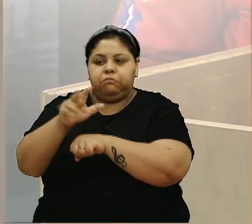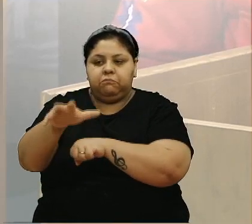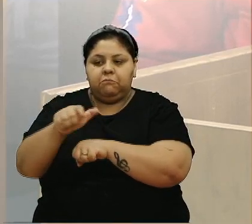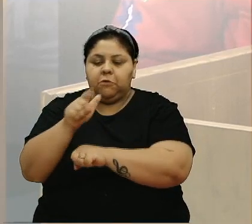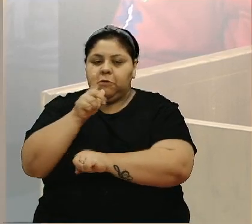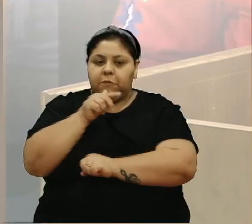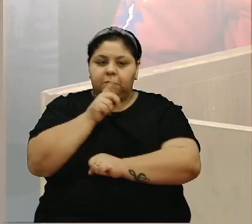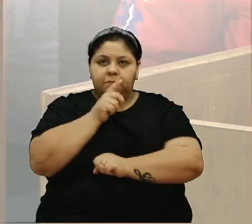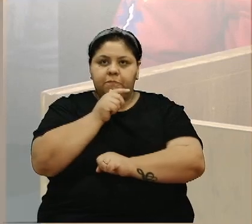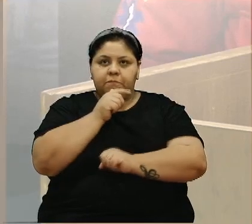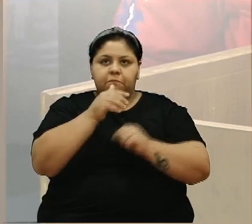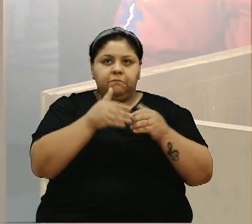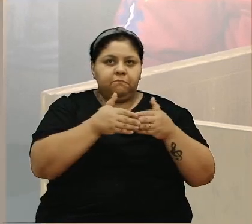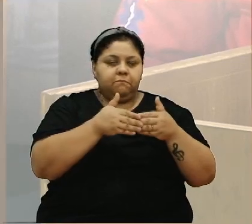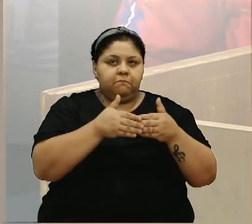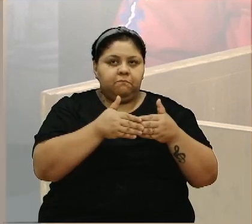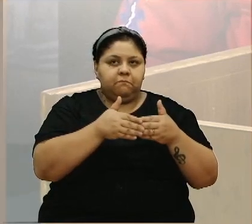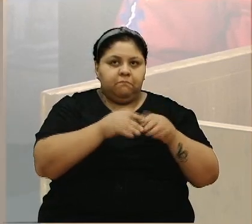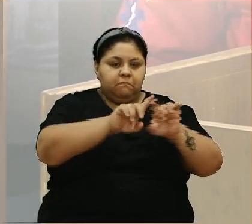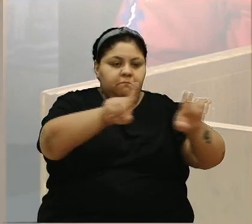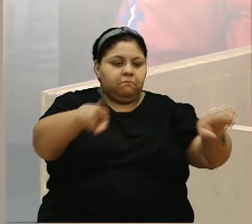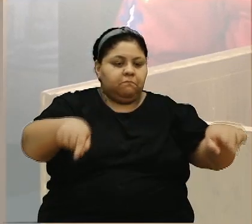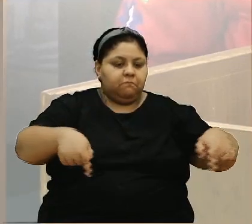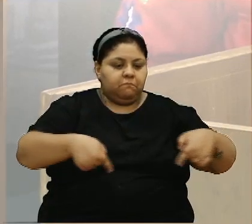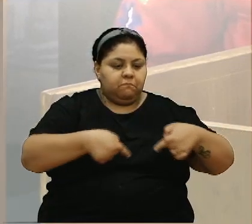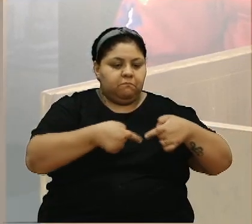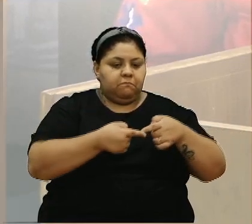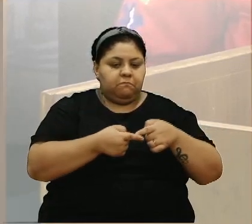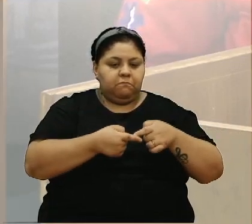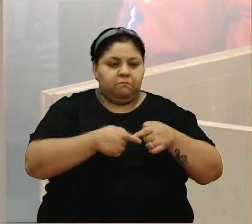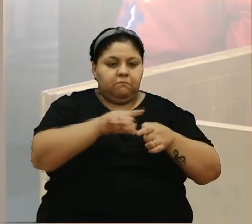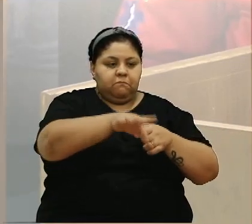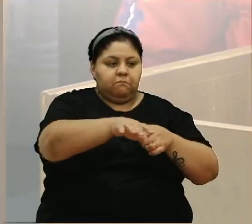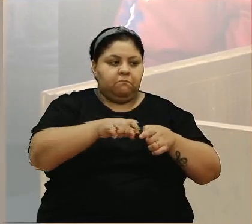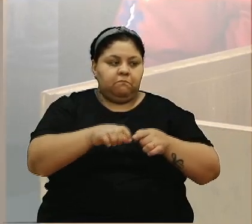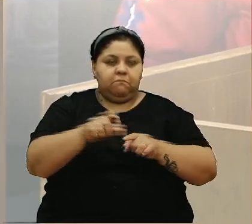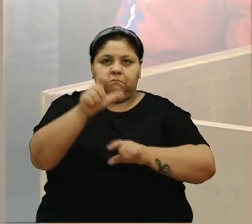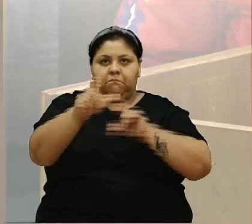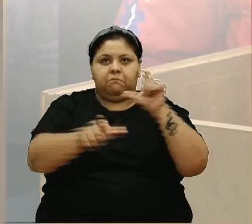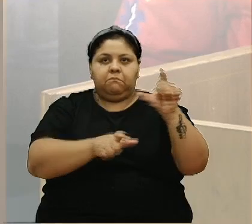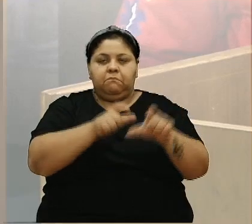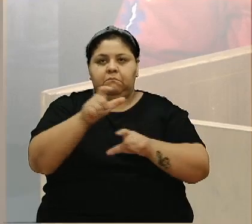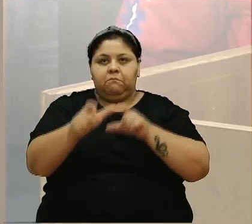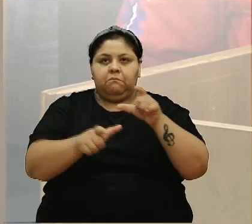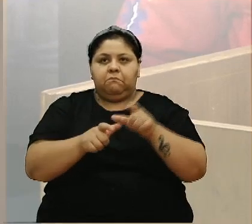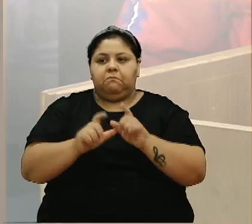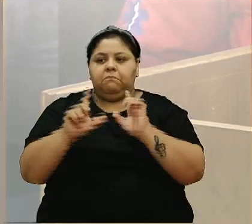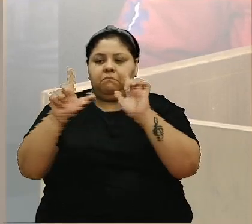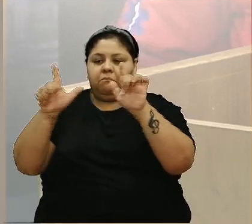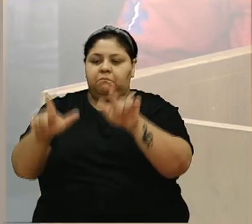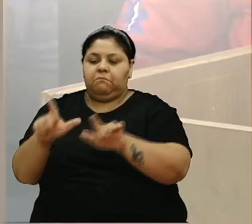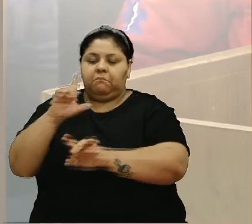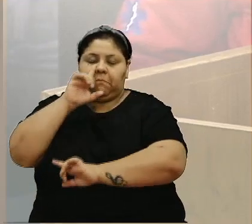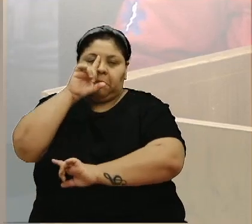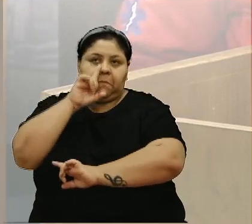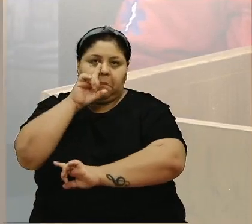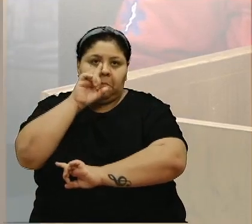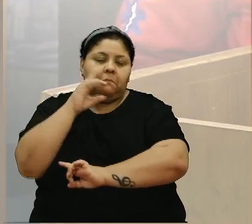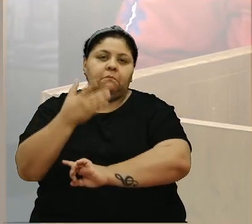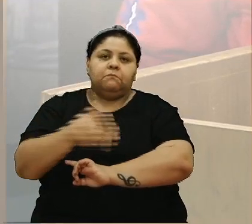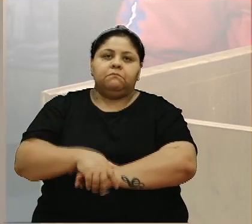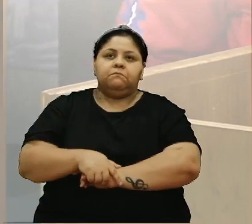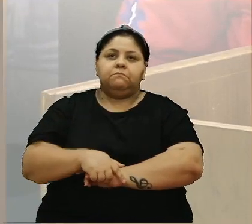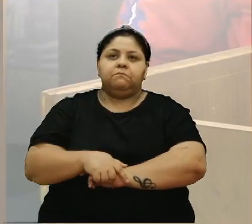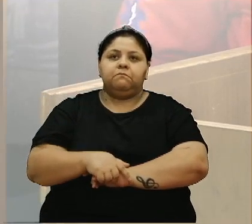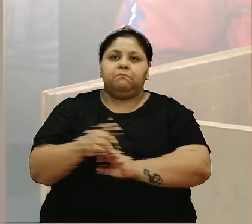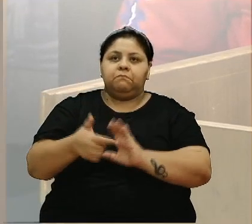águas abertas e confinadas, retirada de pessoas ilhadas ou em locais de risco,